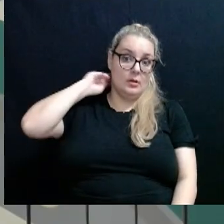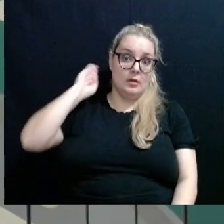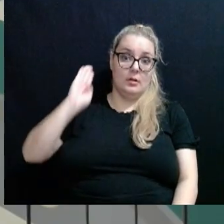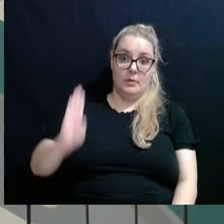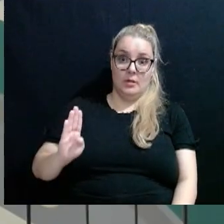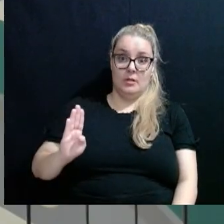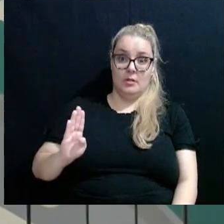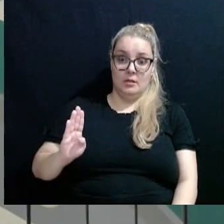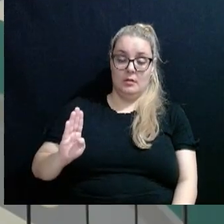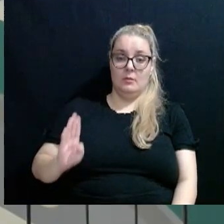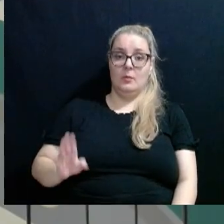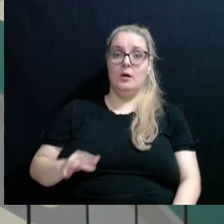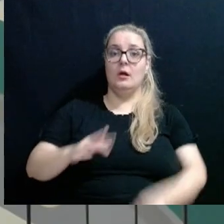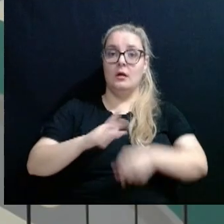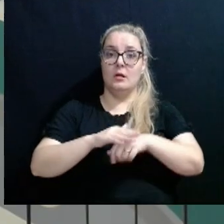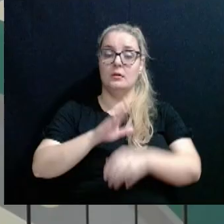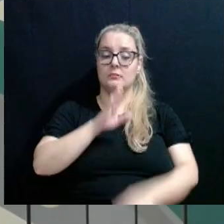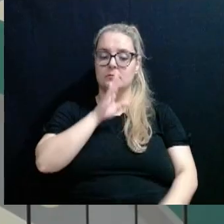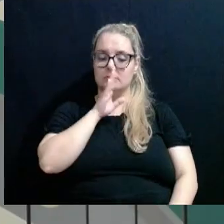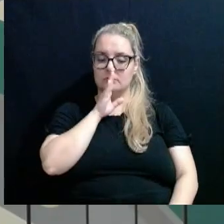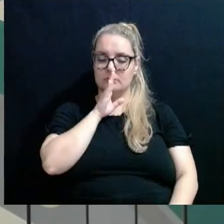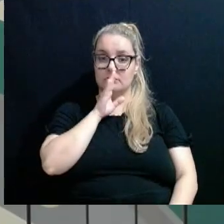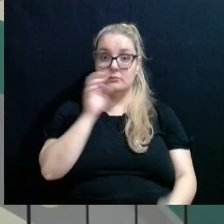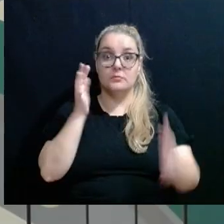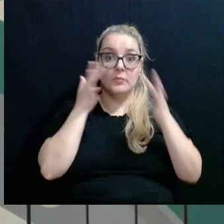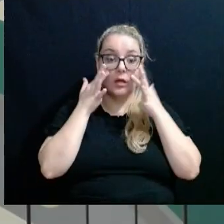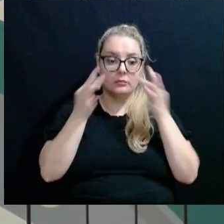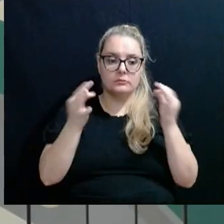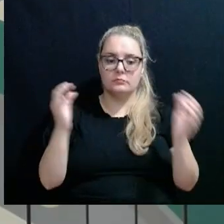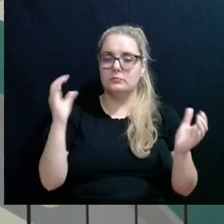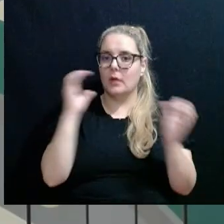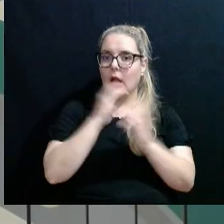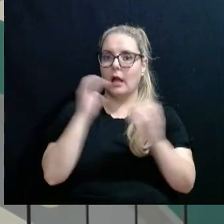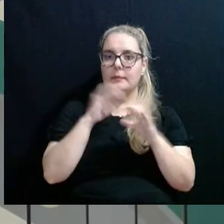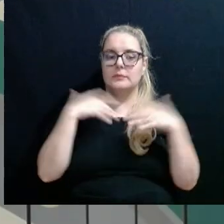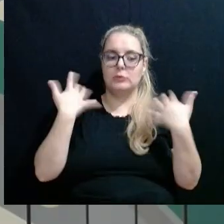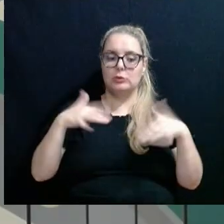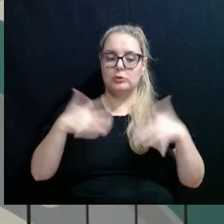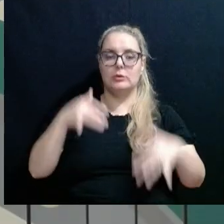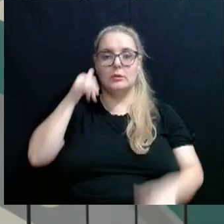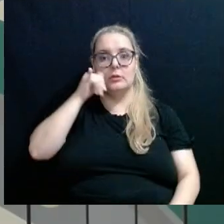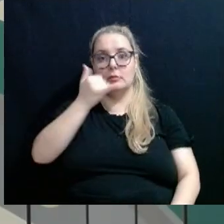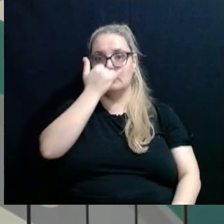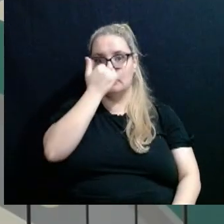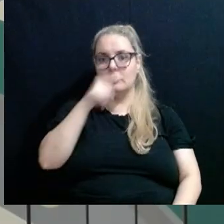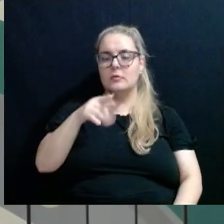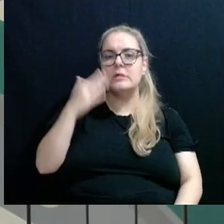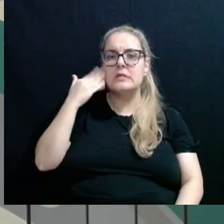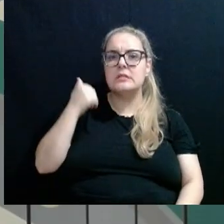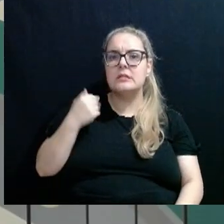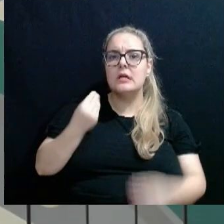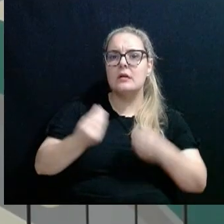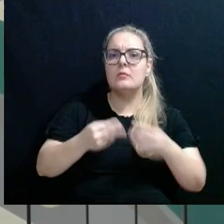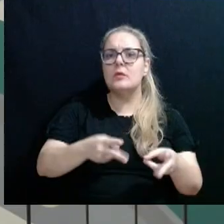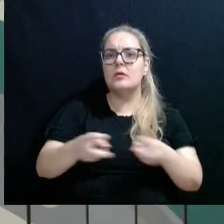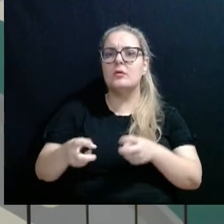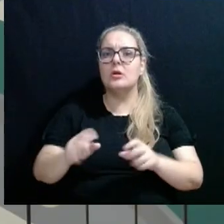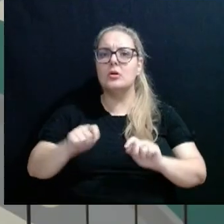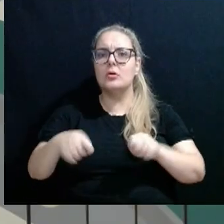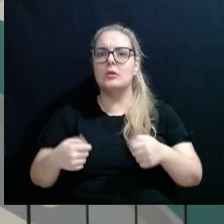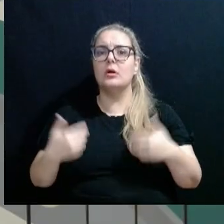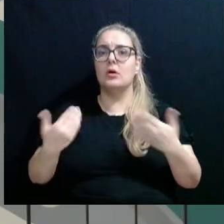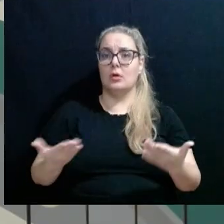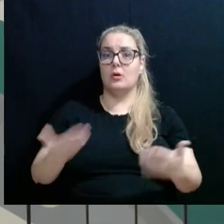uma doença silenciosa, mas que exige atenção rápida e uma prevenção eficaz. Você sabe como identificar